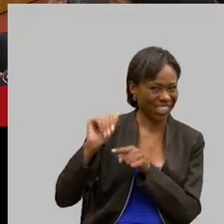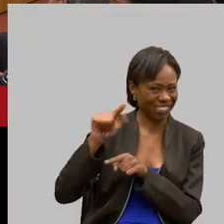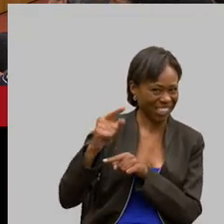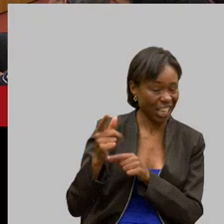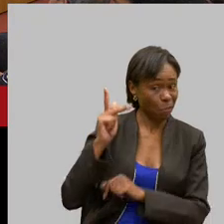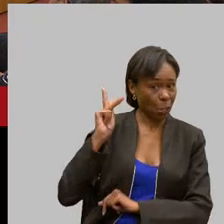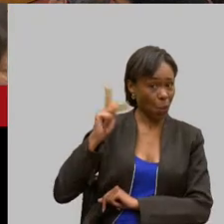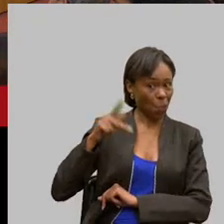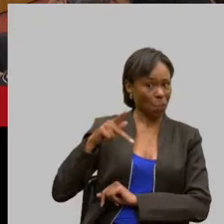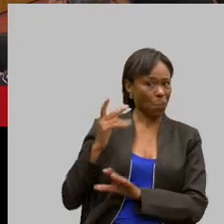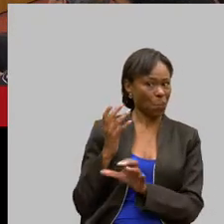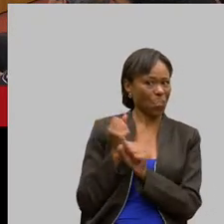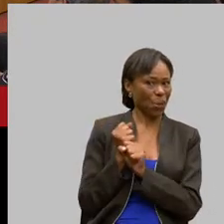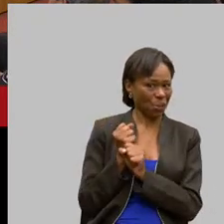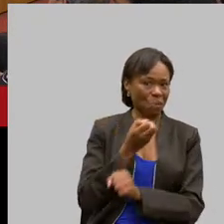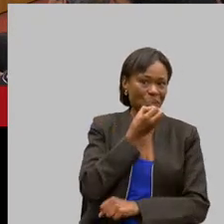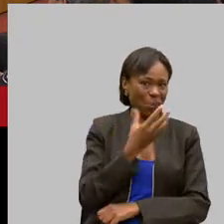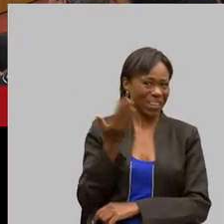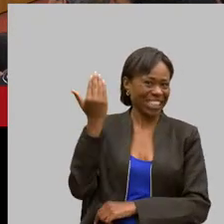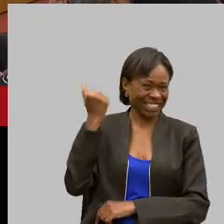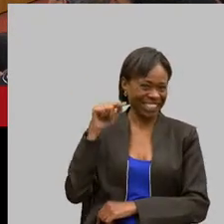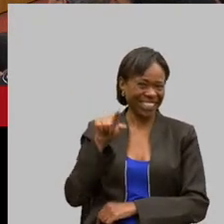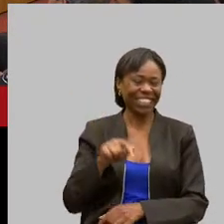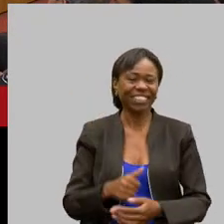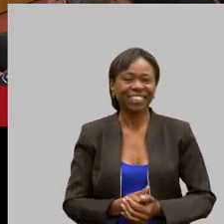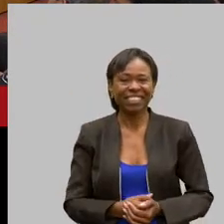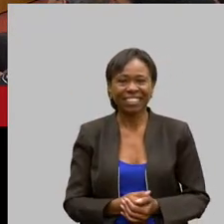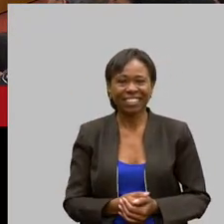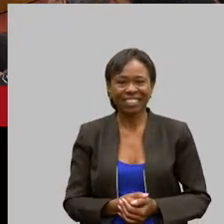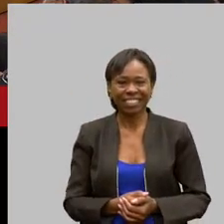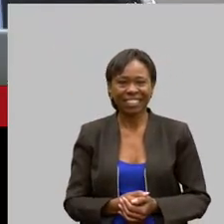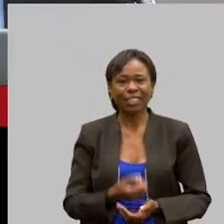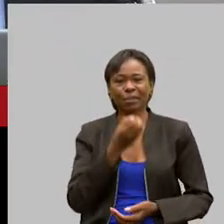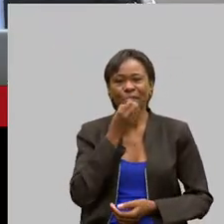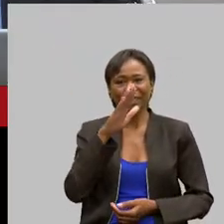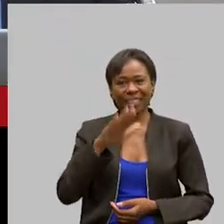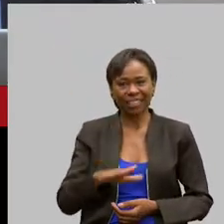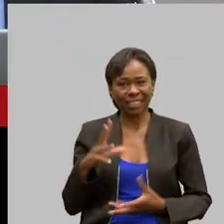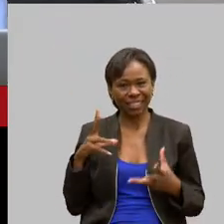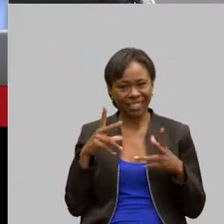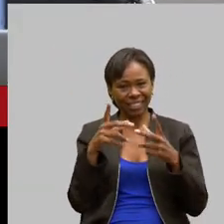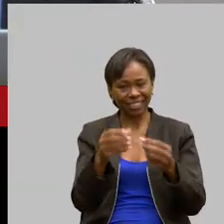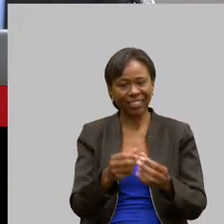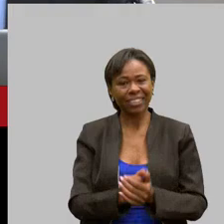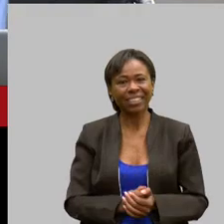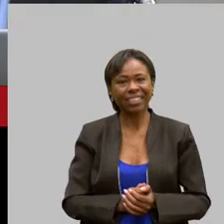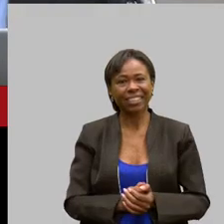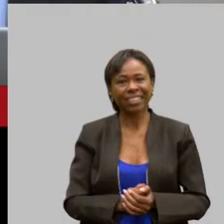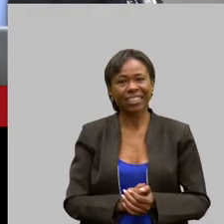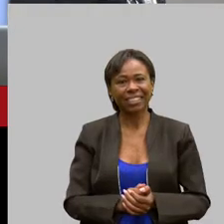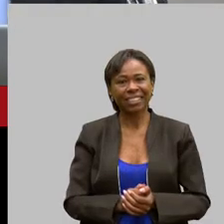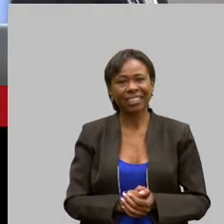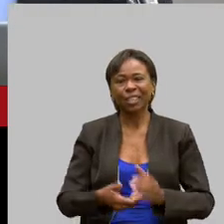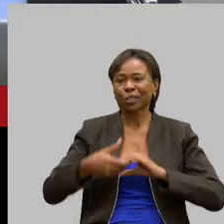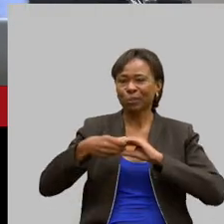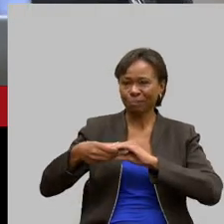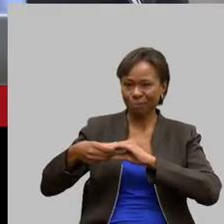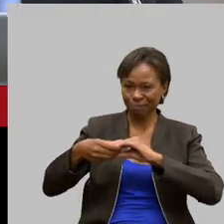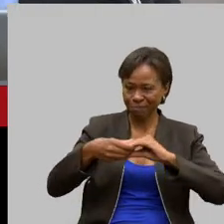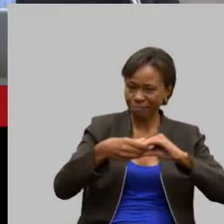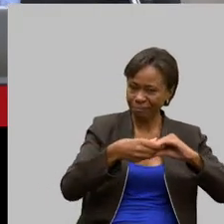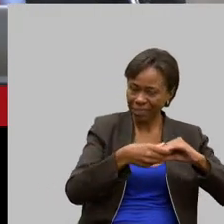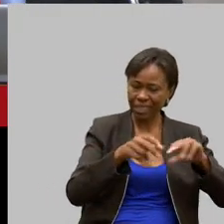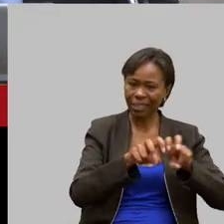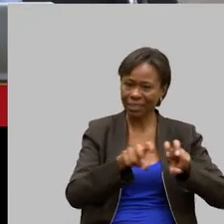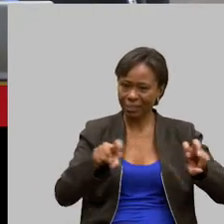me abonar Boa tarde a todos eh gostaria de cumprimentar todos os membros da mesa através